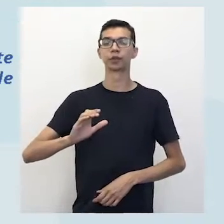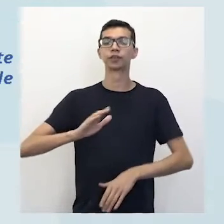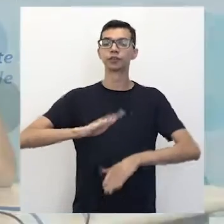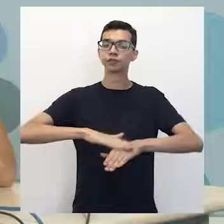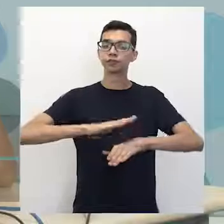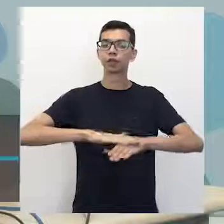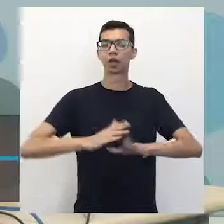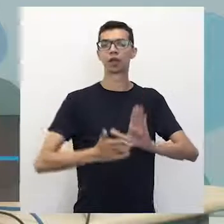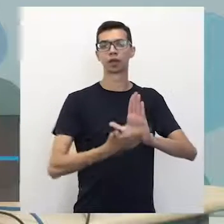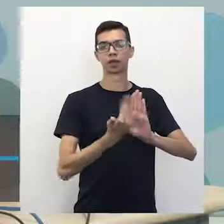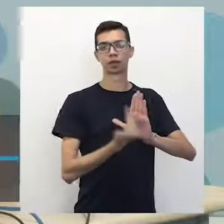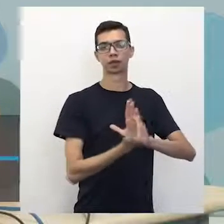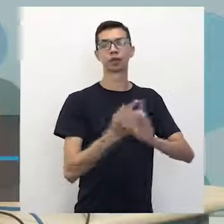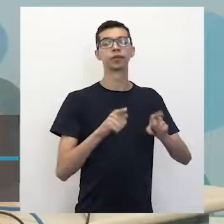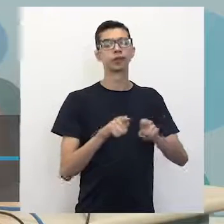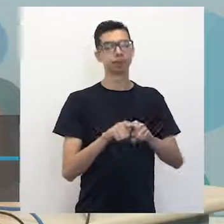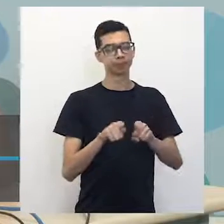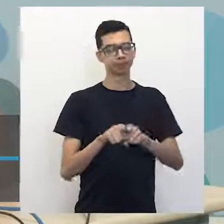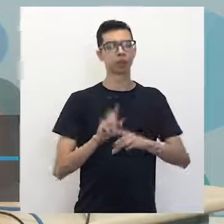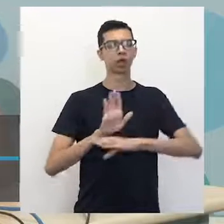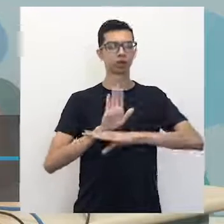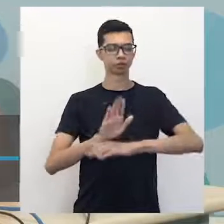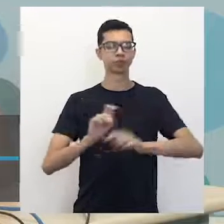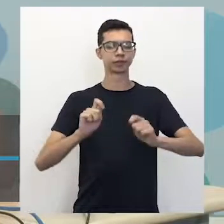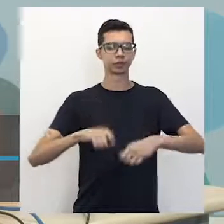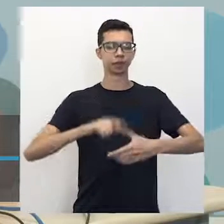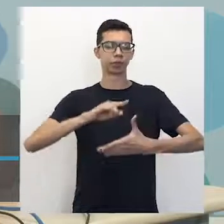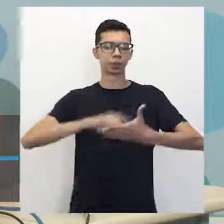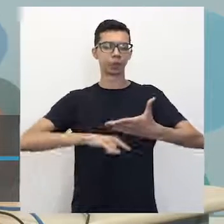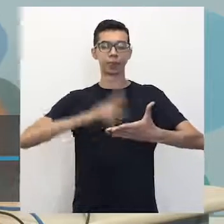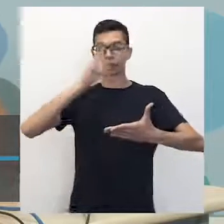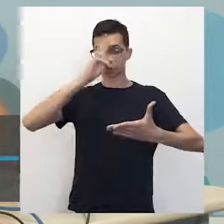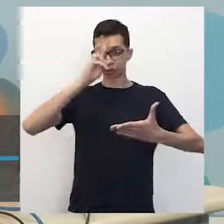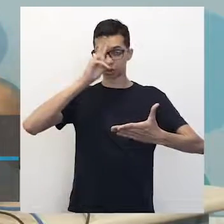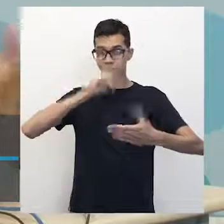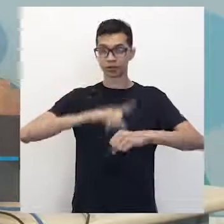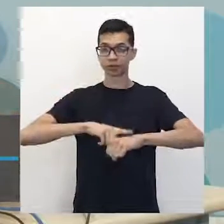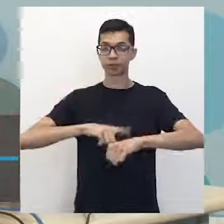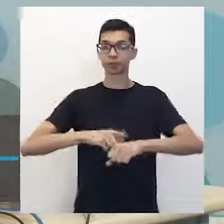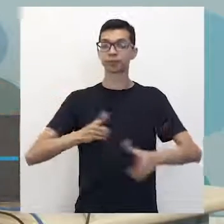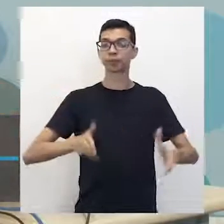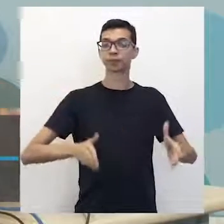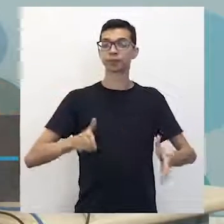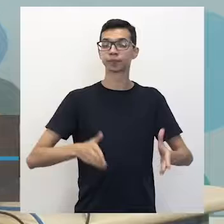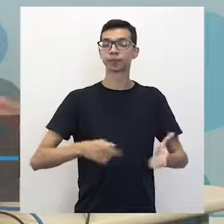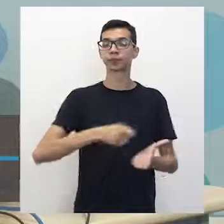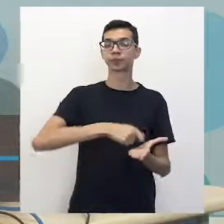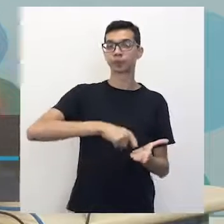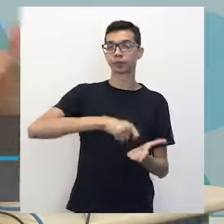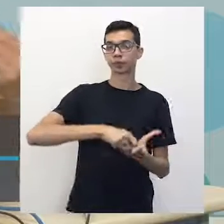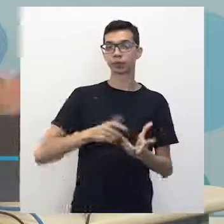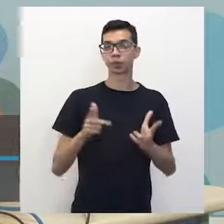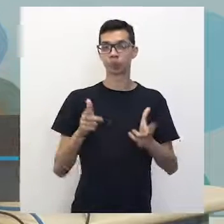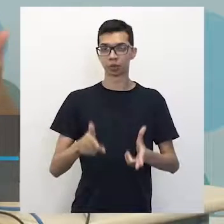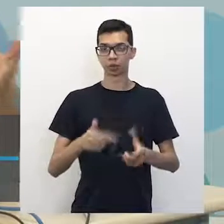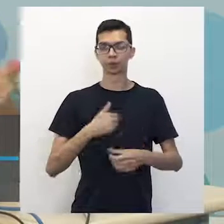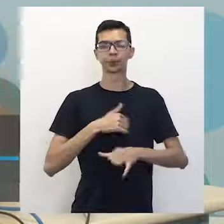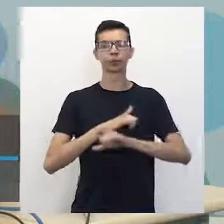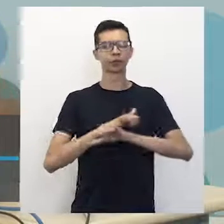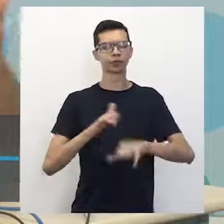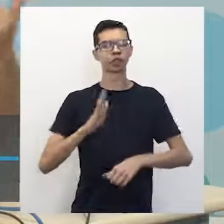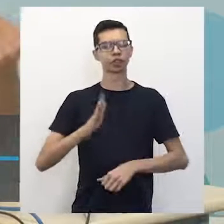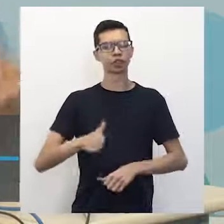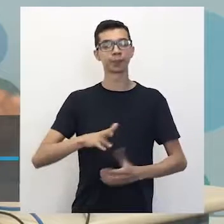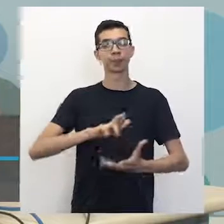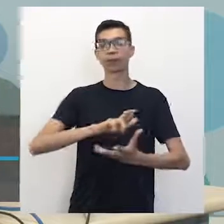ajudaram a documentar esse período da história. Com isso, como eu falei com vocês, né, outras